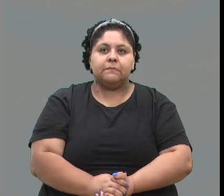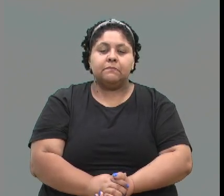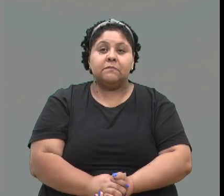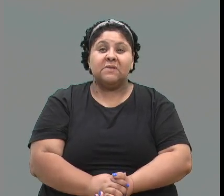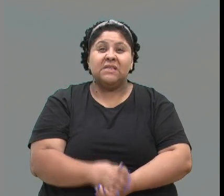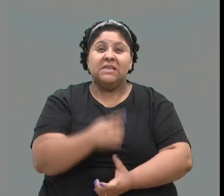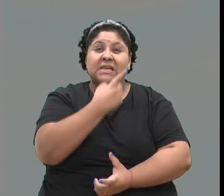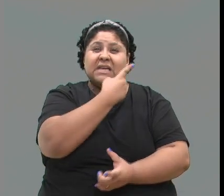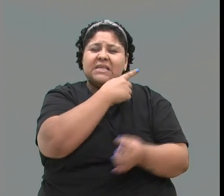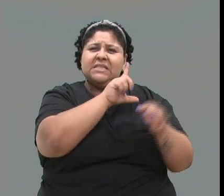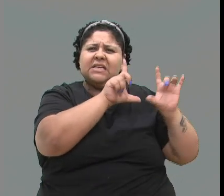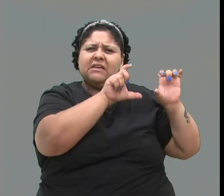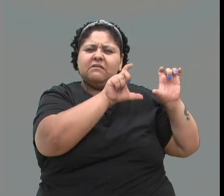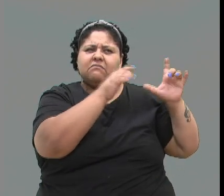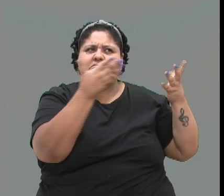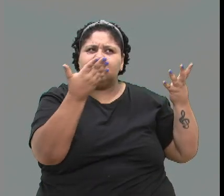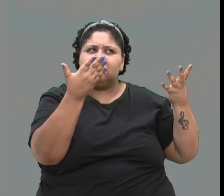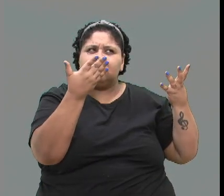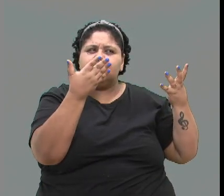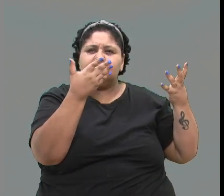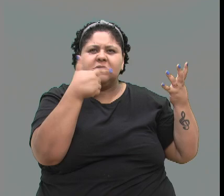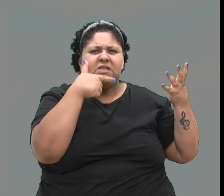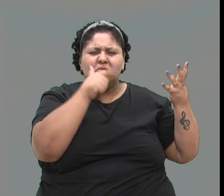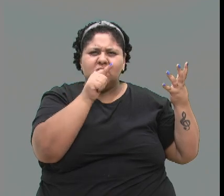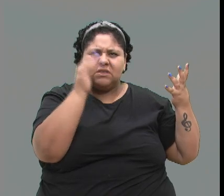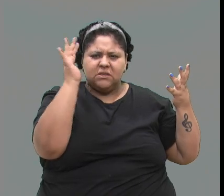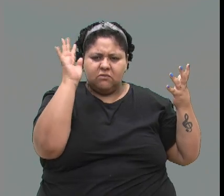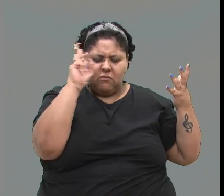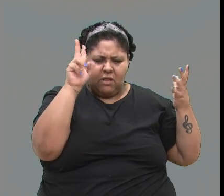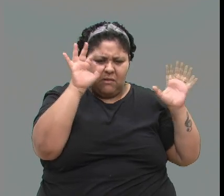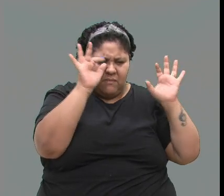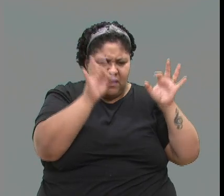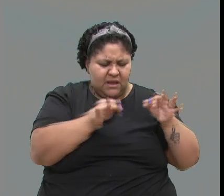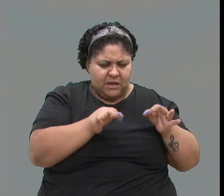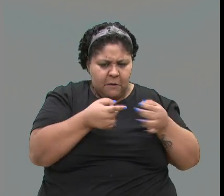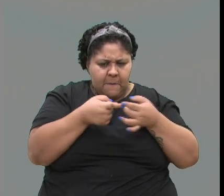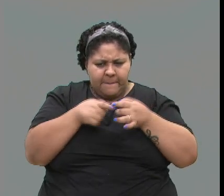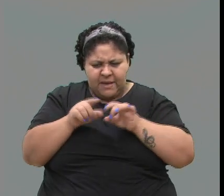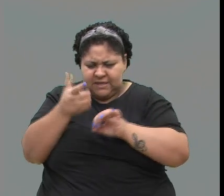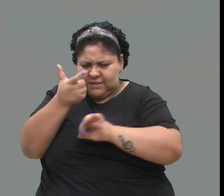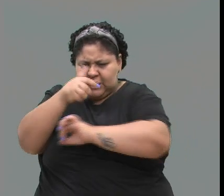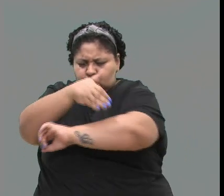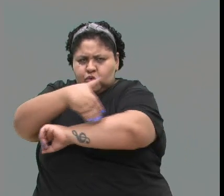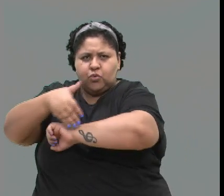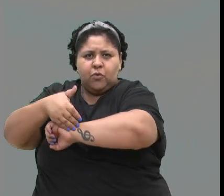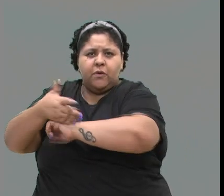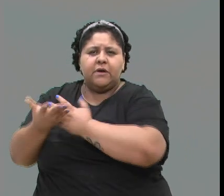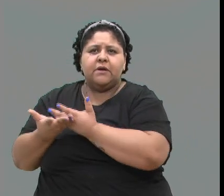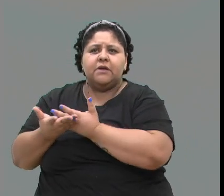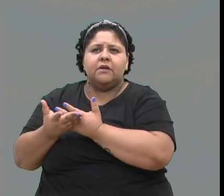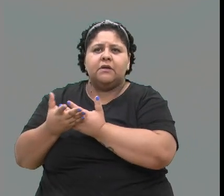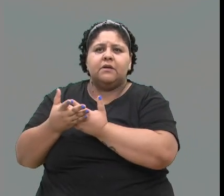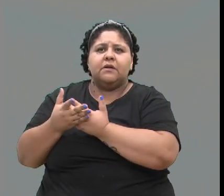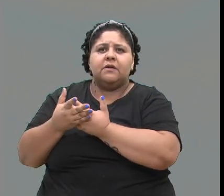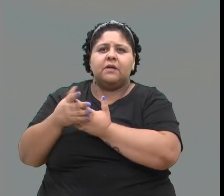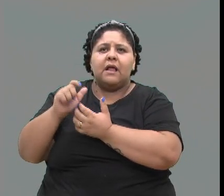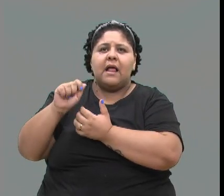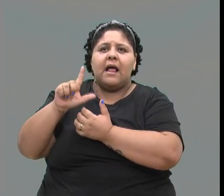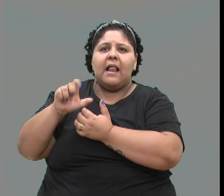Essa foto eu não consigo localizar, mas deve ser da rua Alexandre